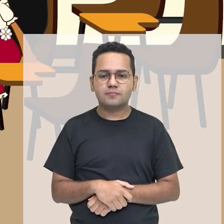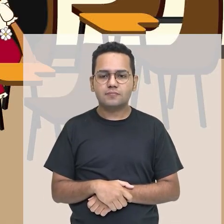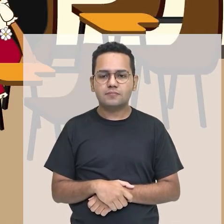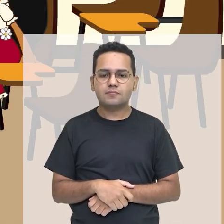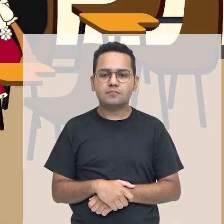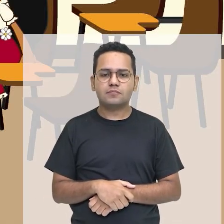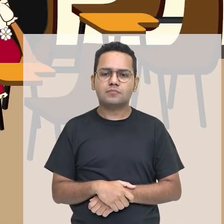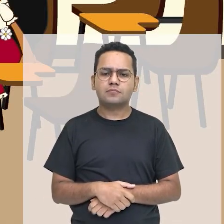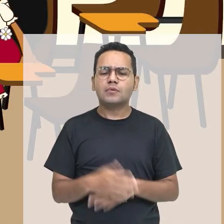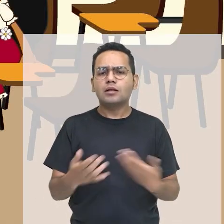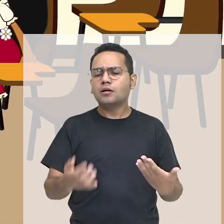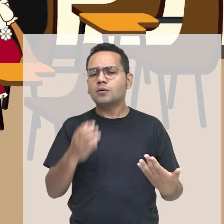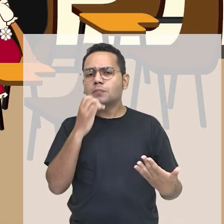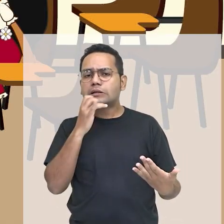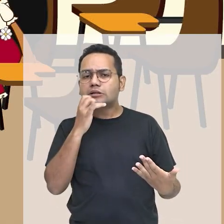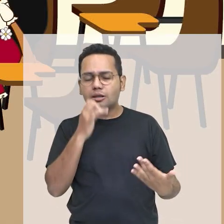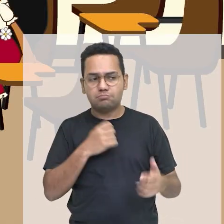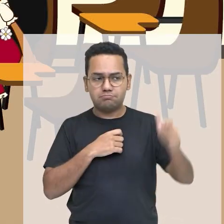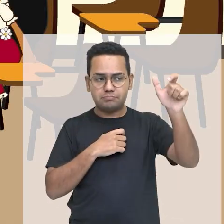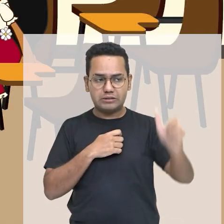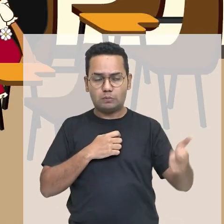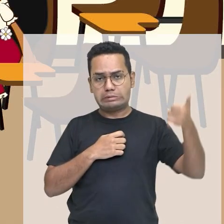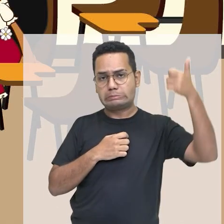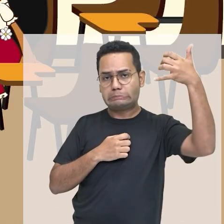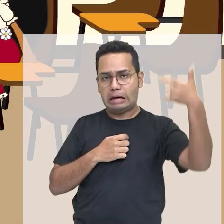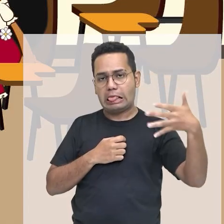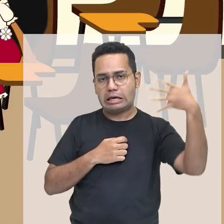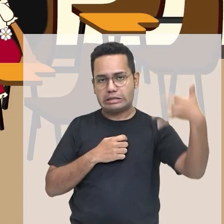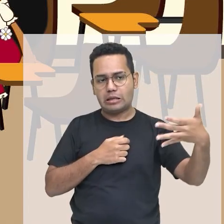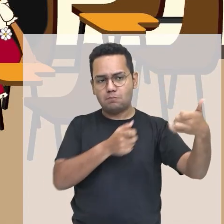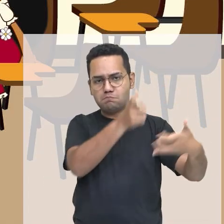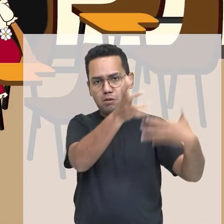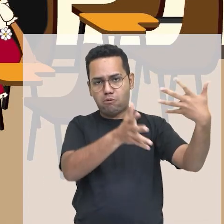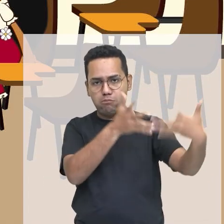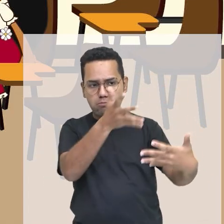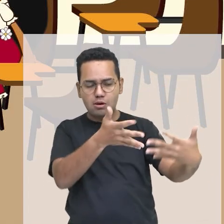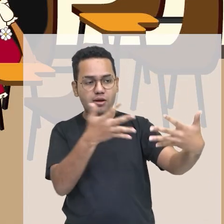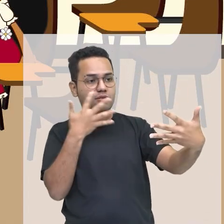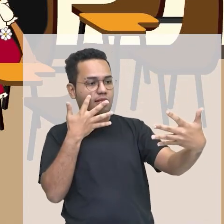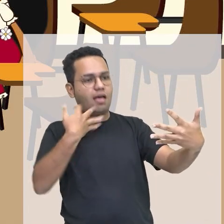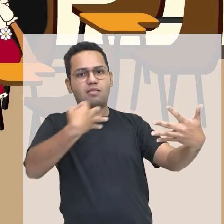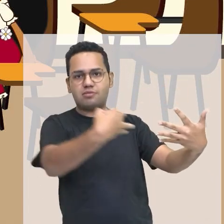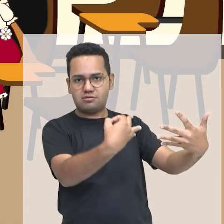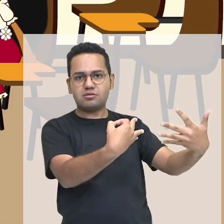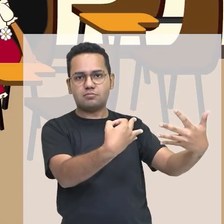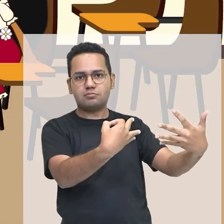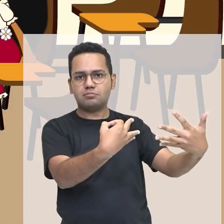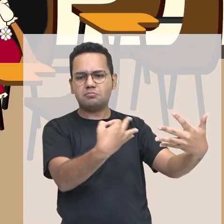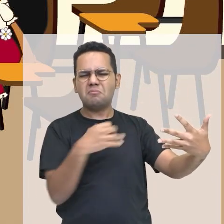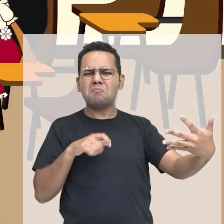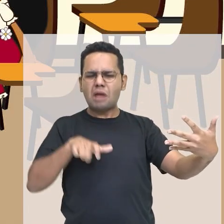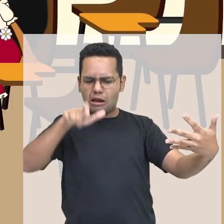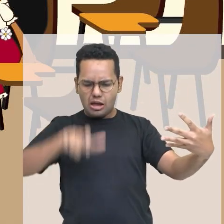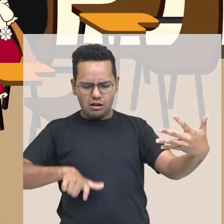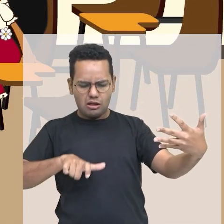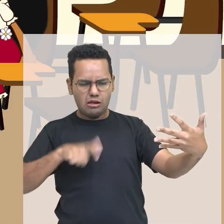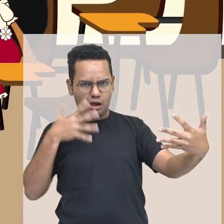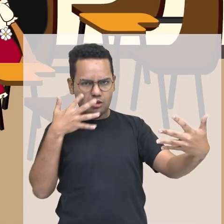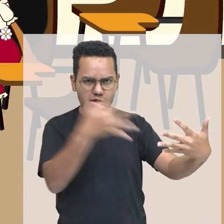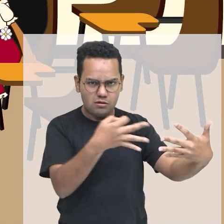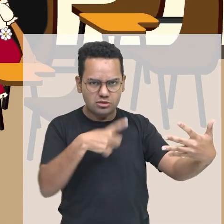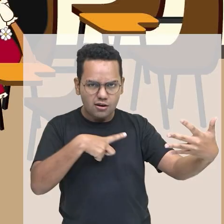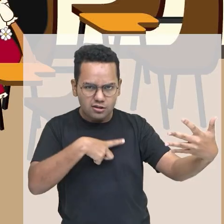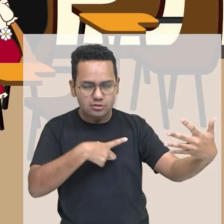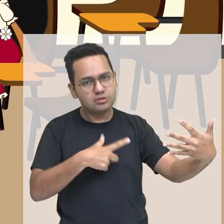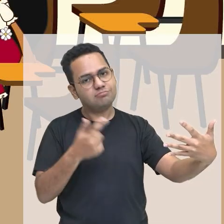na fala de alguém, né, numa palestra, por exemplo, você fica olhando, né, fica prestando atenção. Não ouve aqui, né, nesse caso,